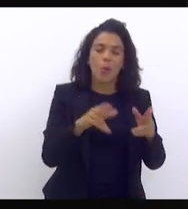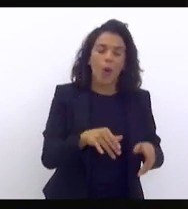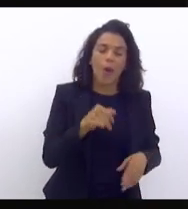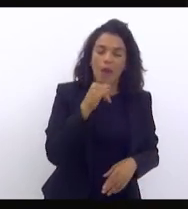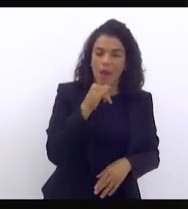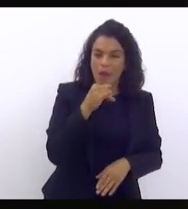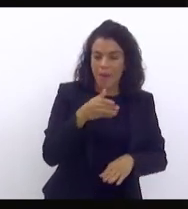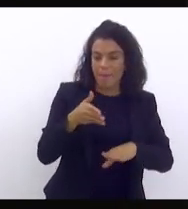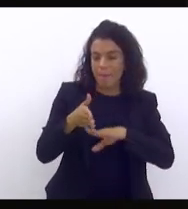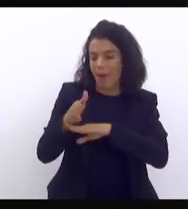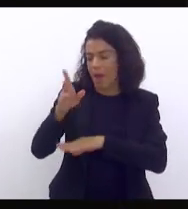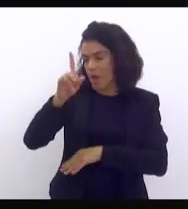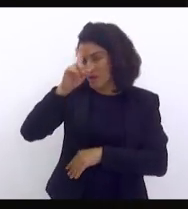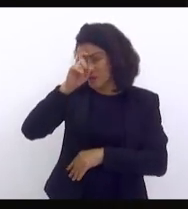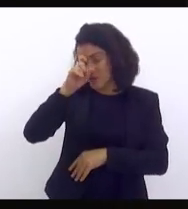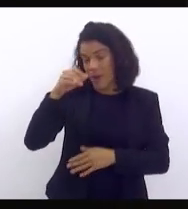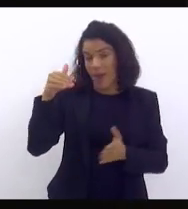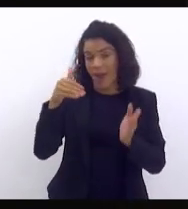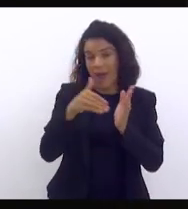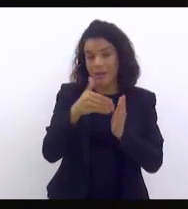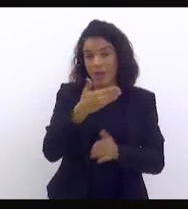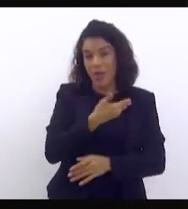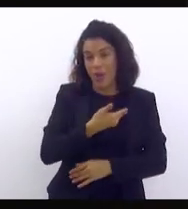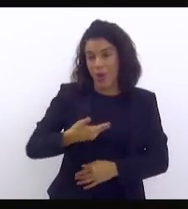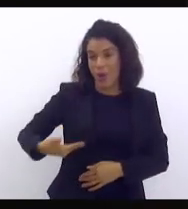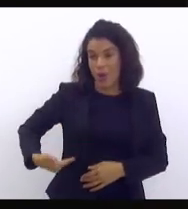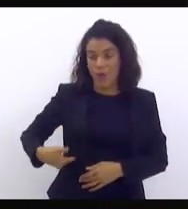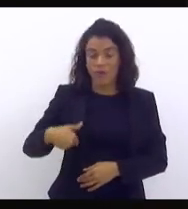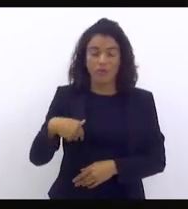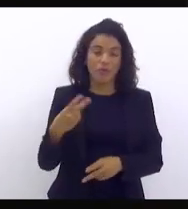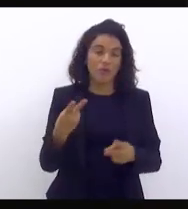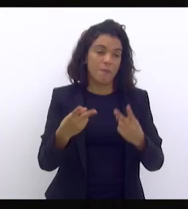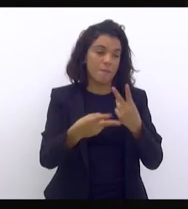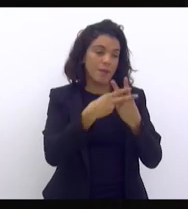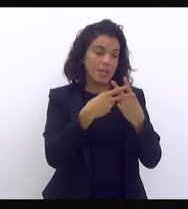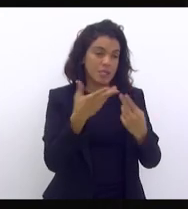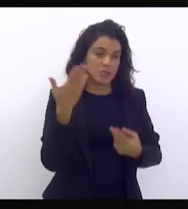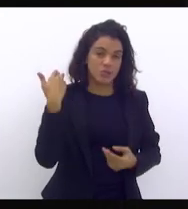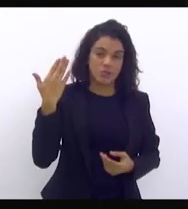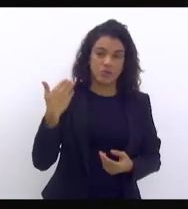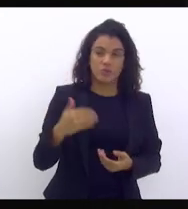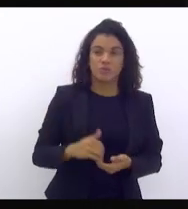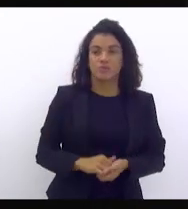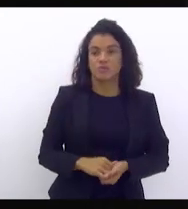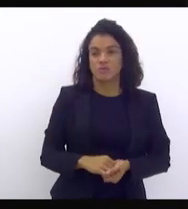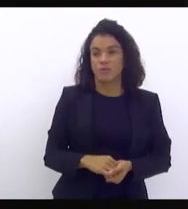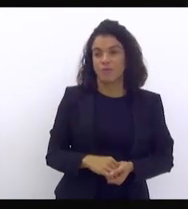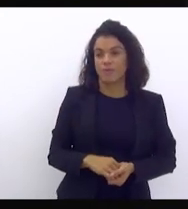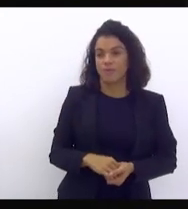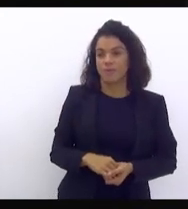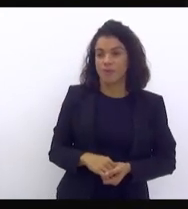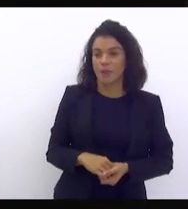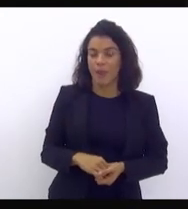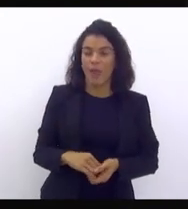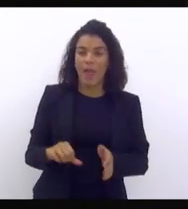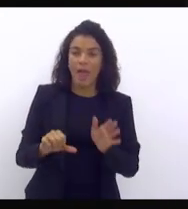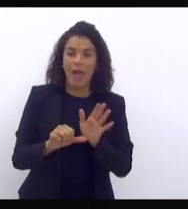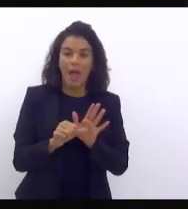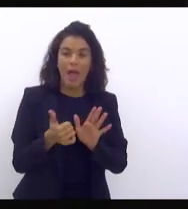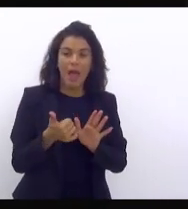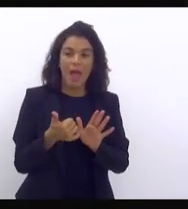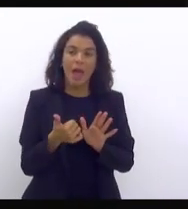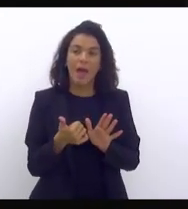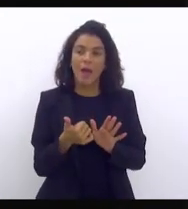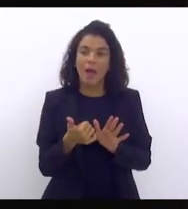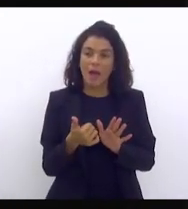a moda boa, que até o governador está preso. Foi preso, não sei. Quando botaram a primeira porta no